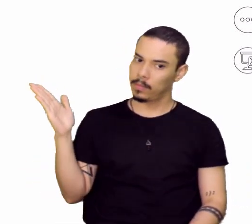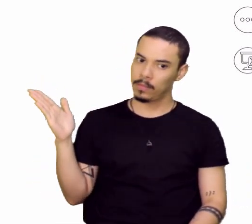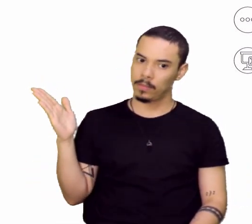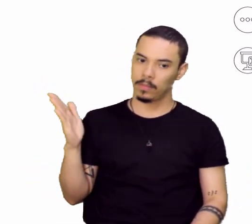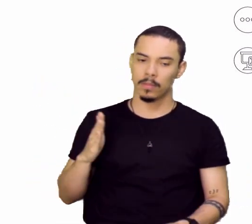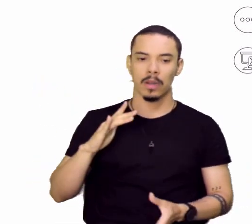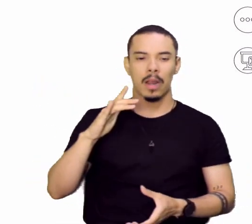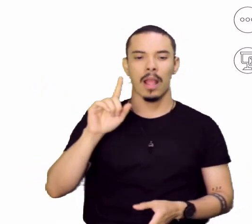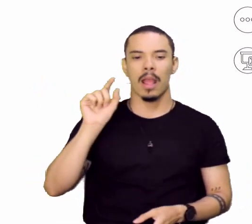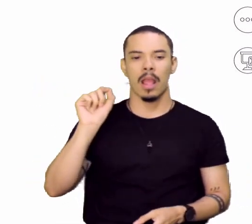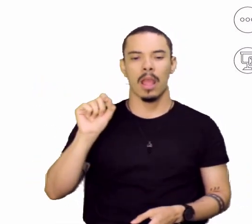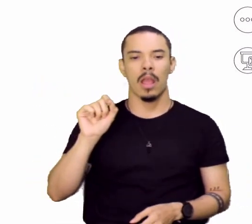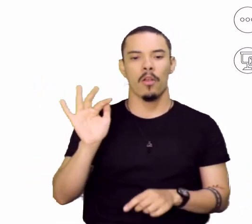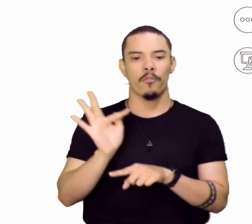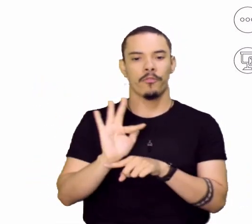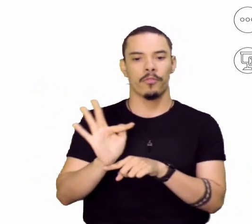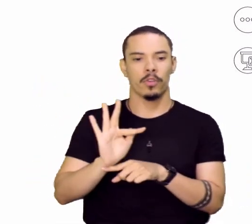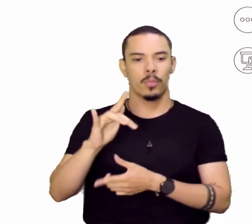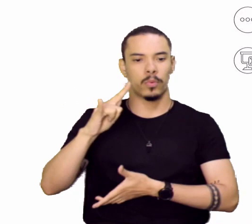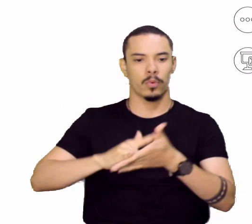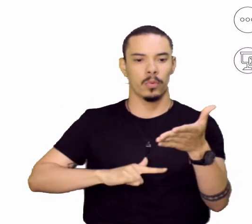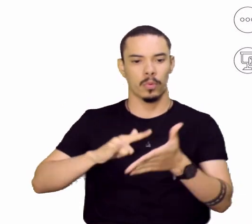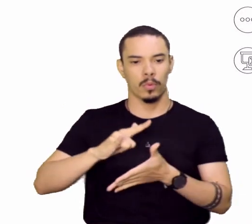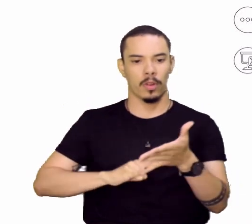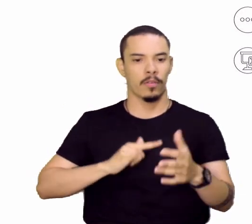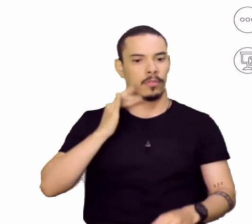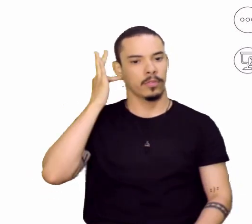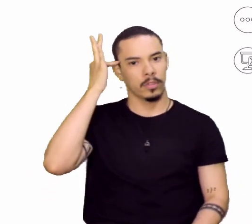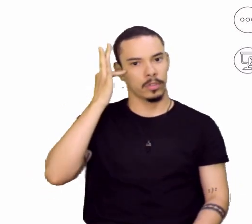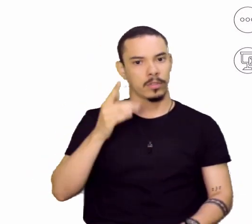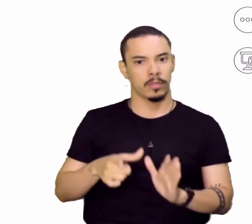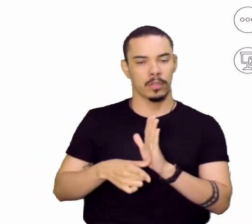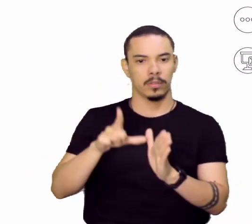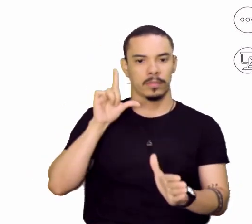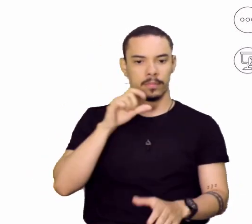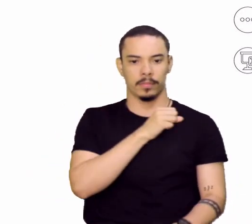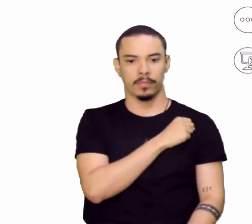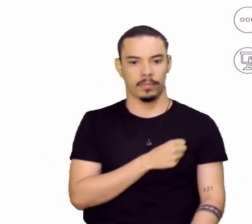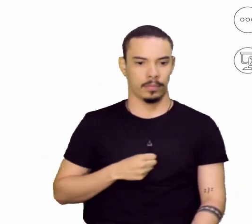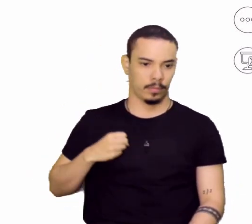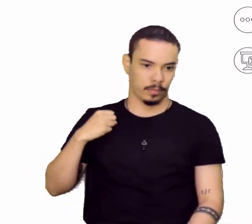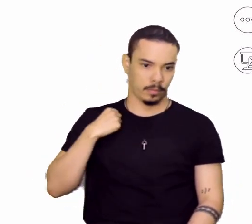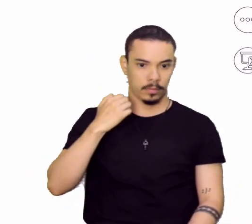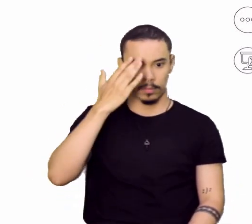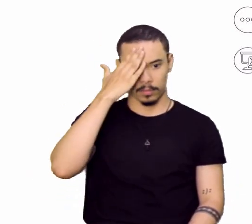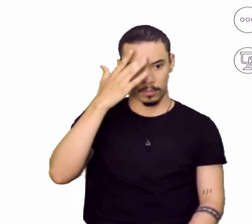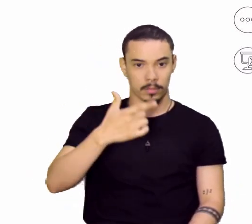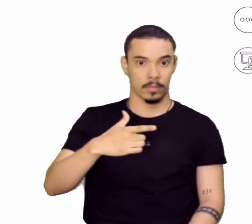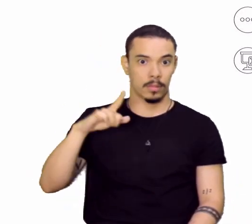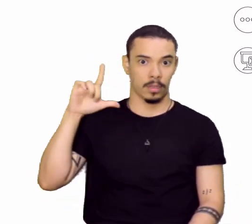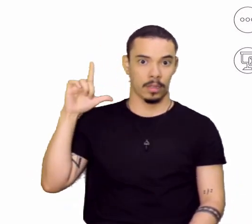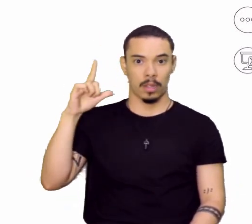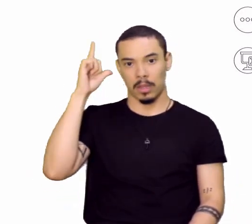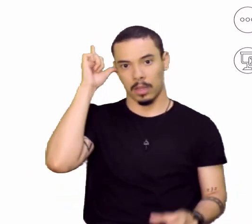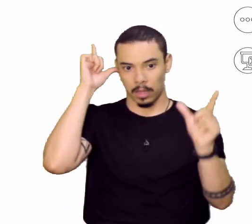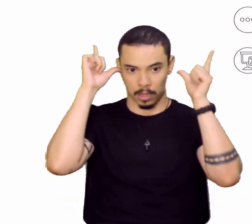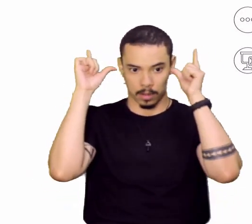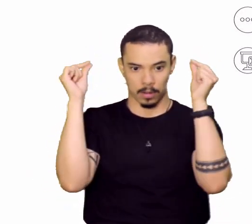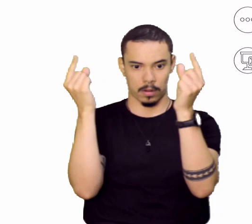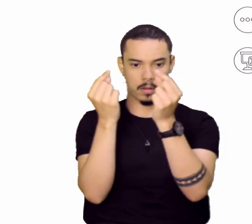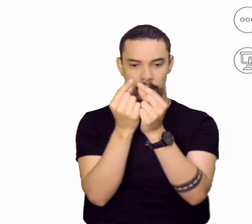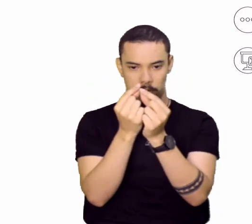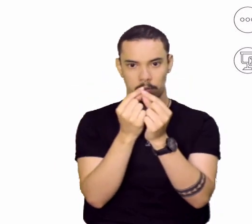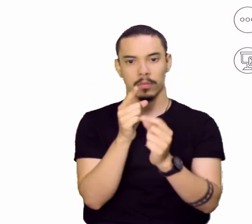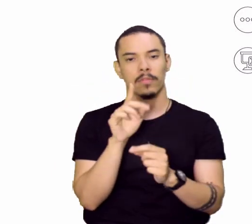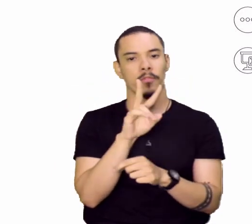O documentário da Discovery, né? A filosofia do pré-socrática e a sabedoria da antiguidade, dos gregos, no caso.